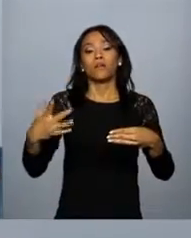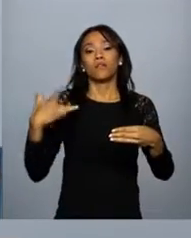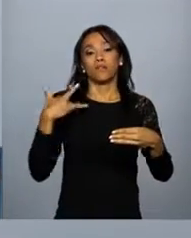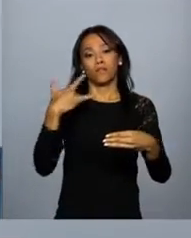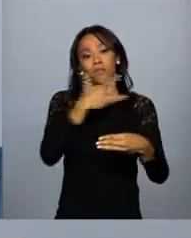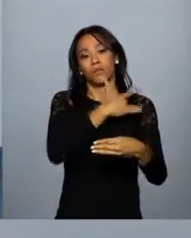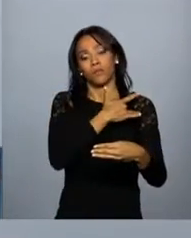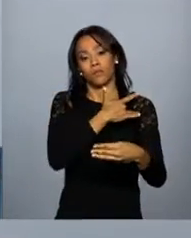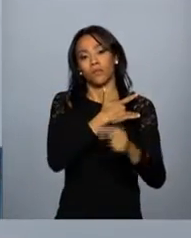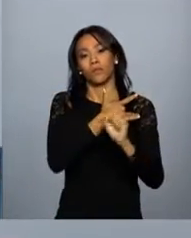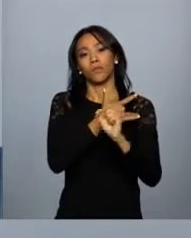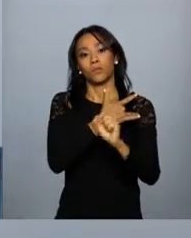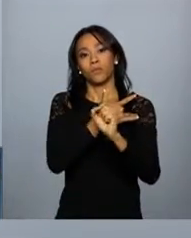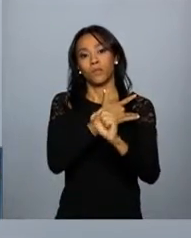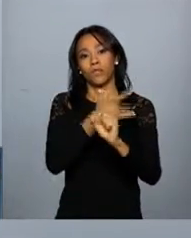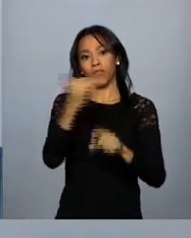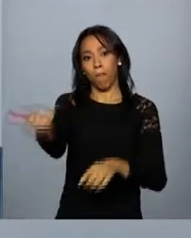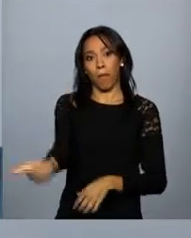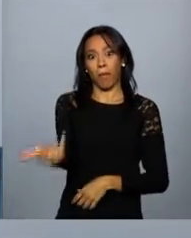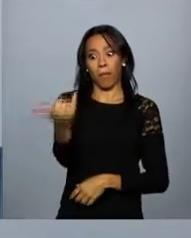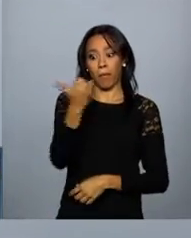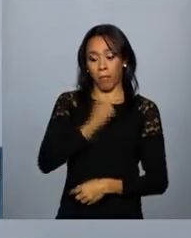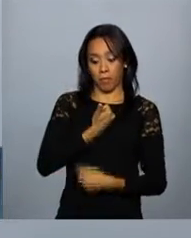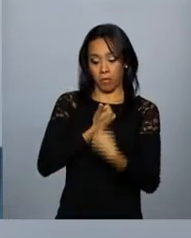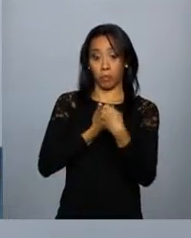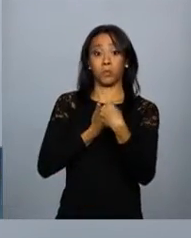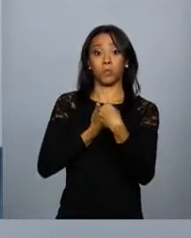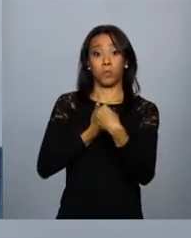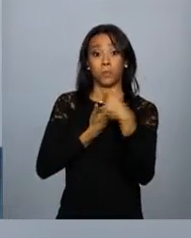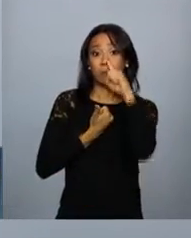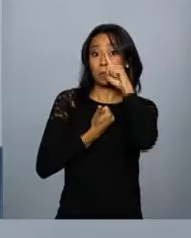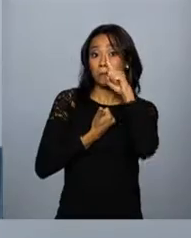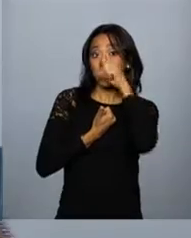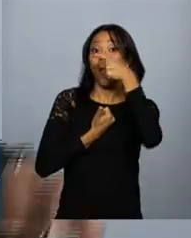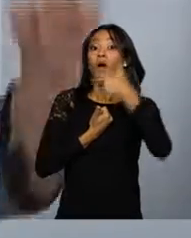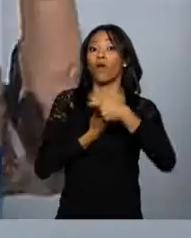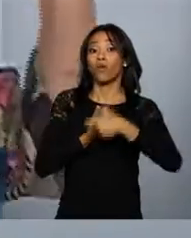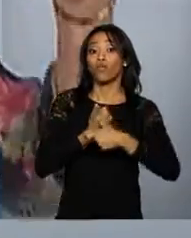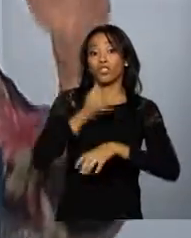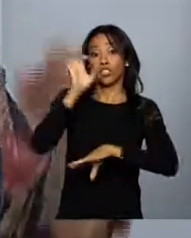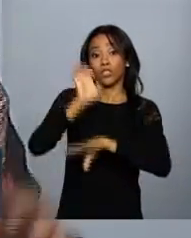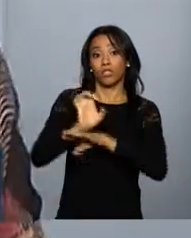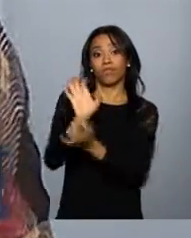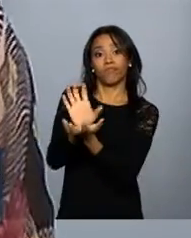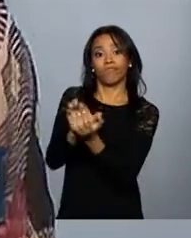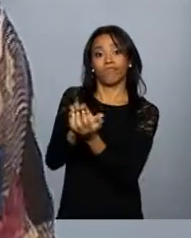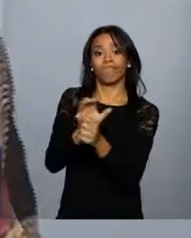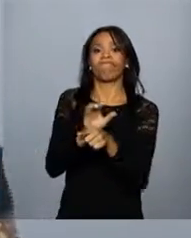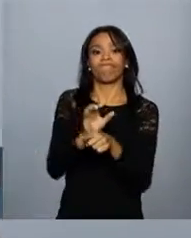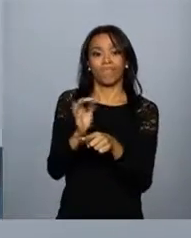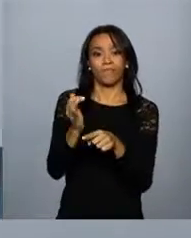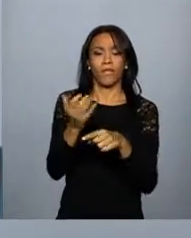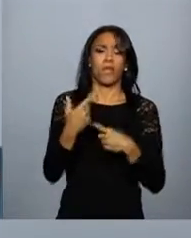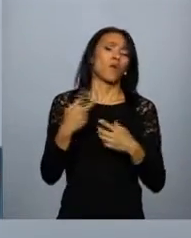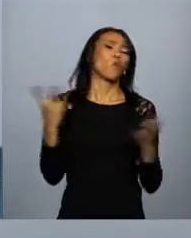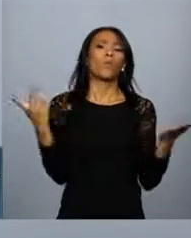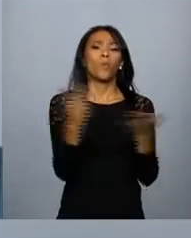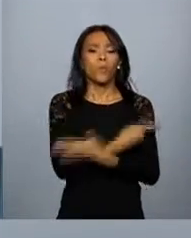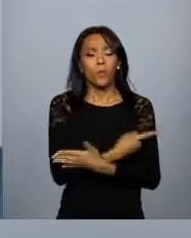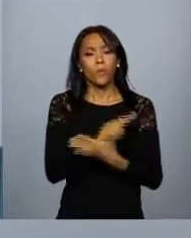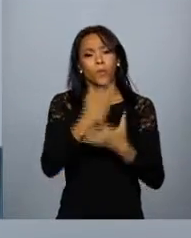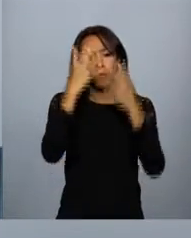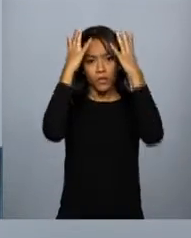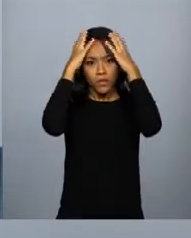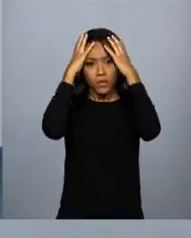recebeu um alerta vindo de Pernambuco dizendo: os casos de